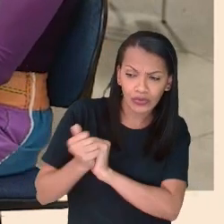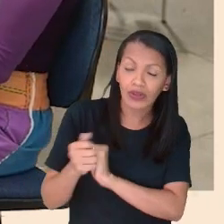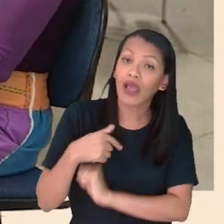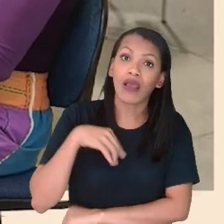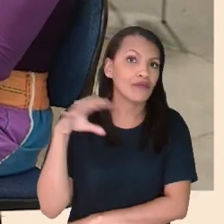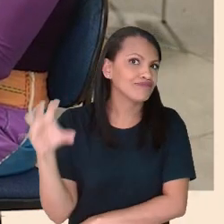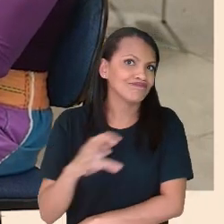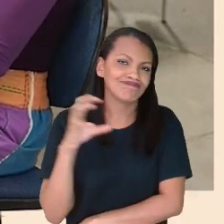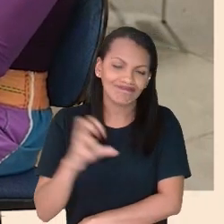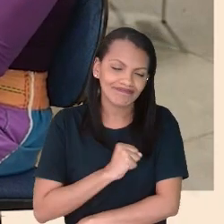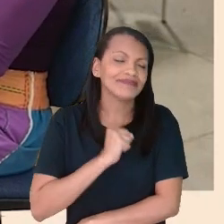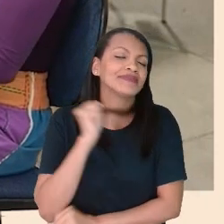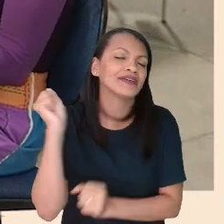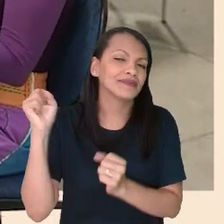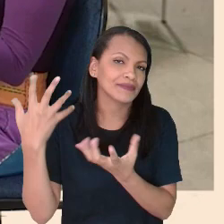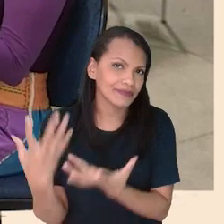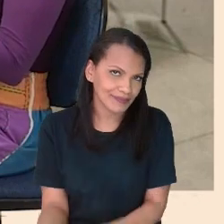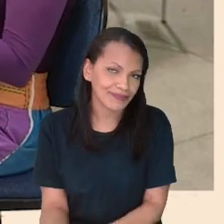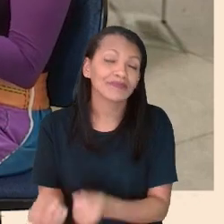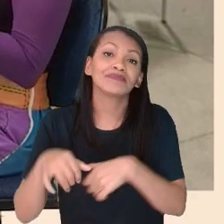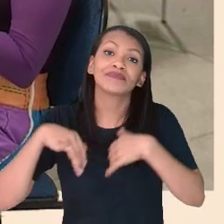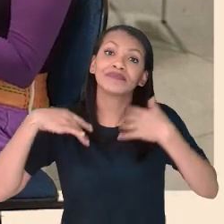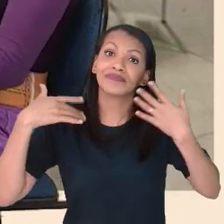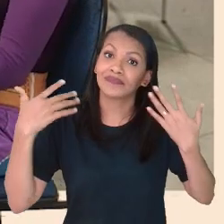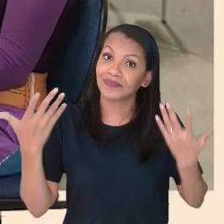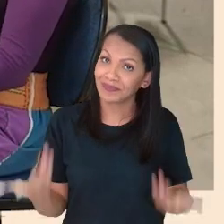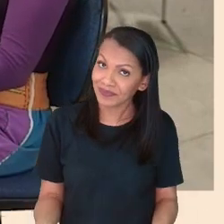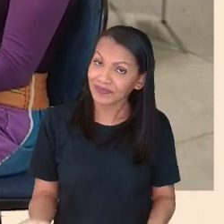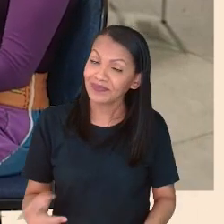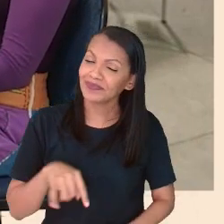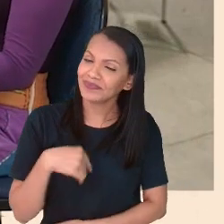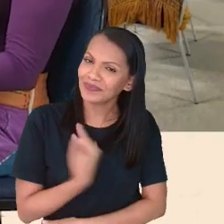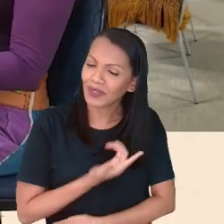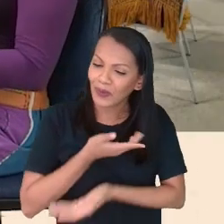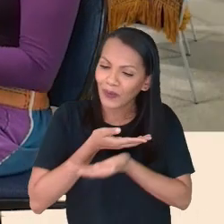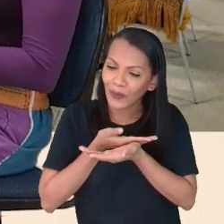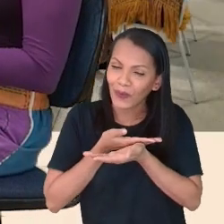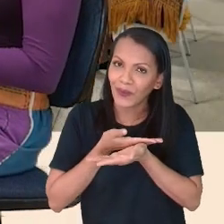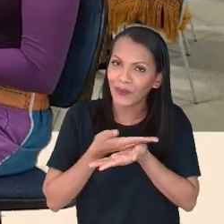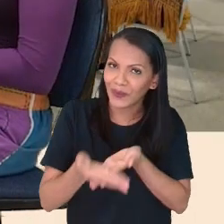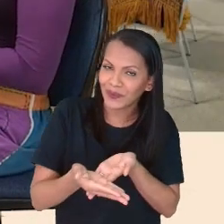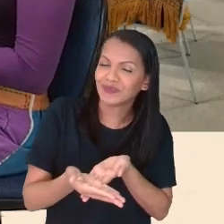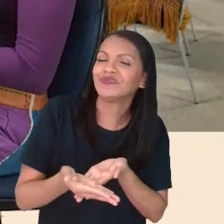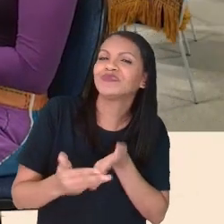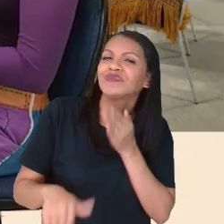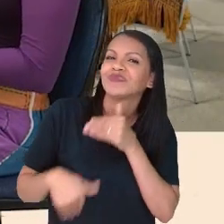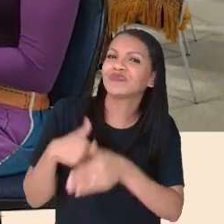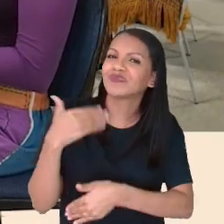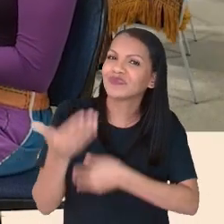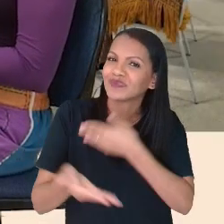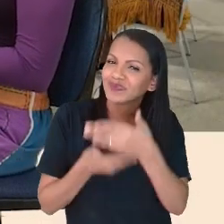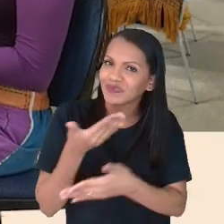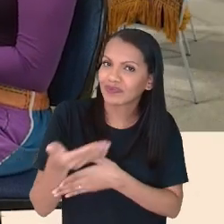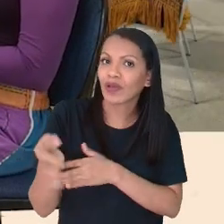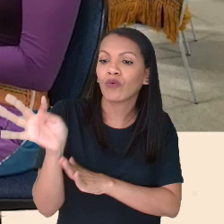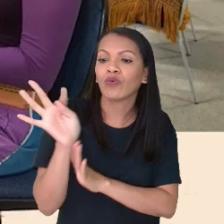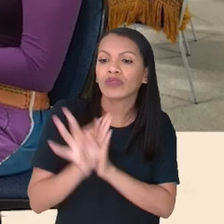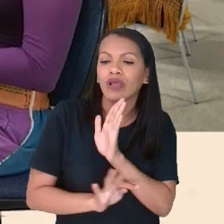adoraram, né? Lógico. E aí, então, a gente começou, né, na escola, o